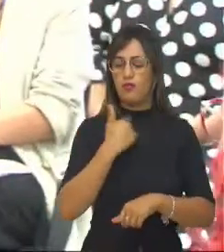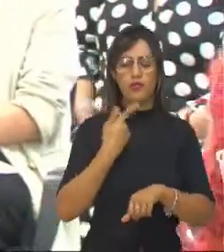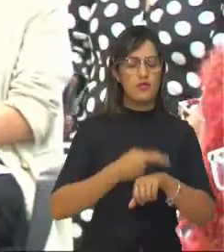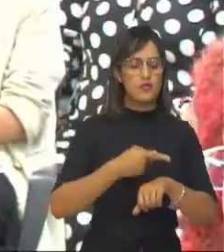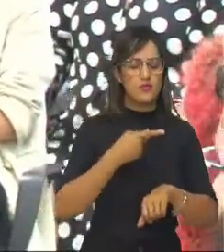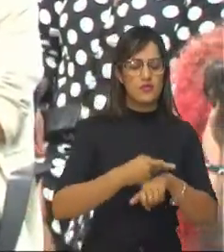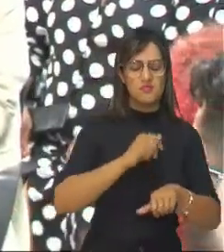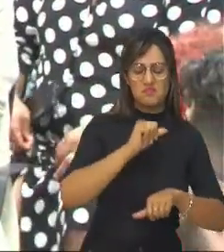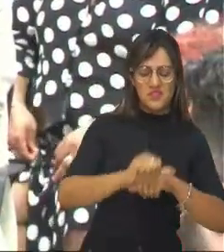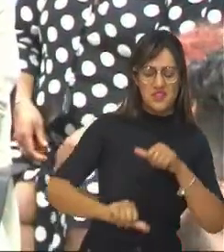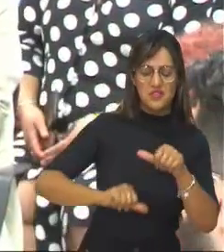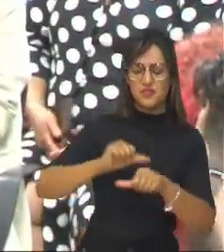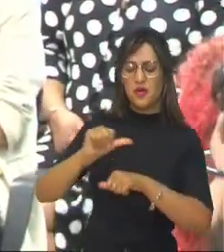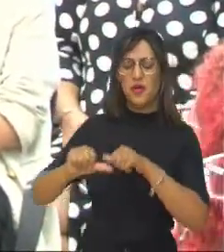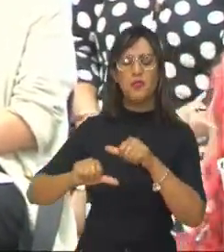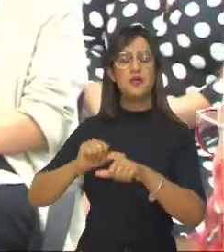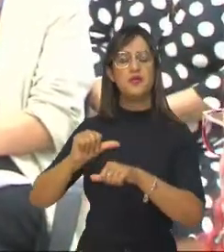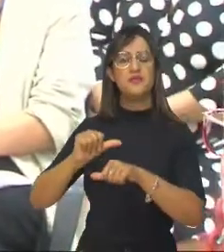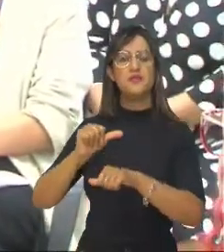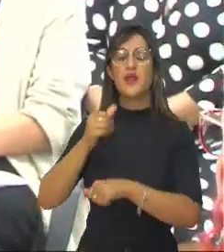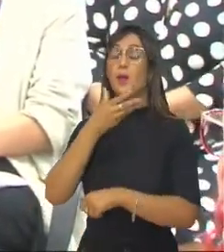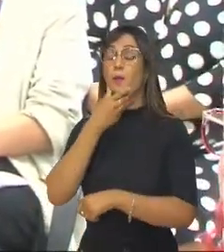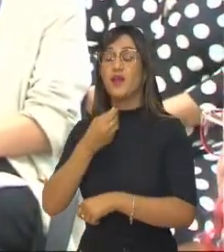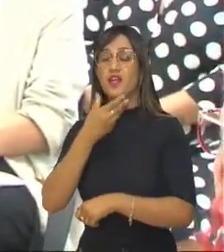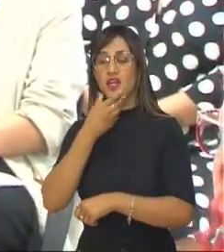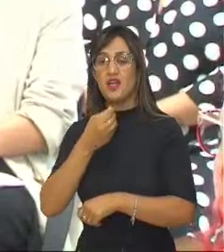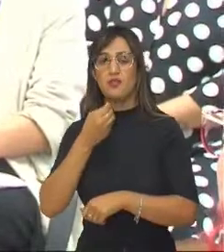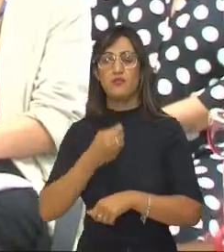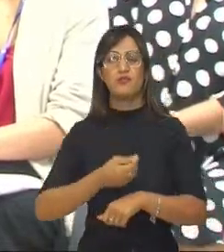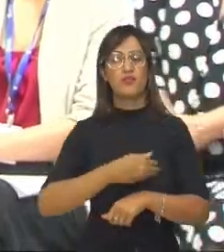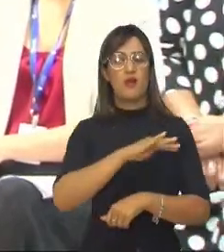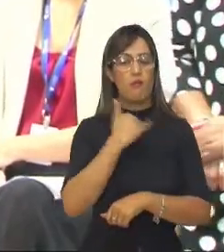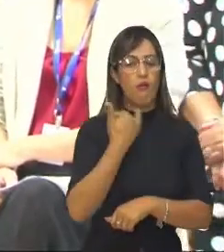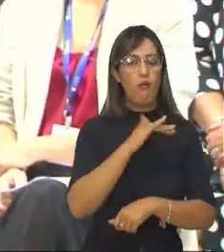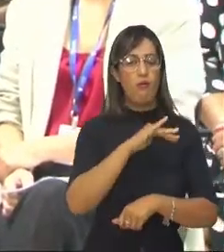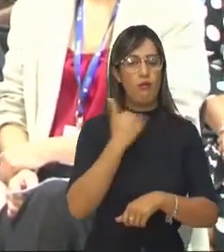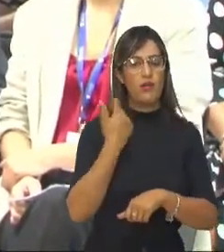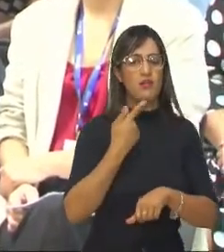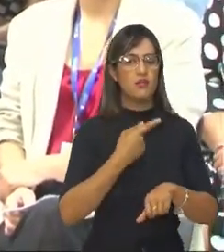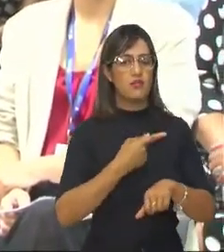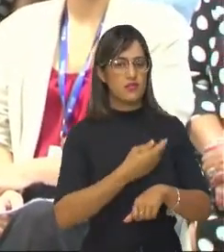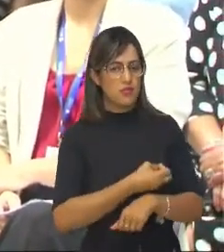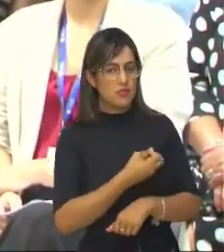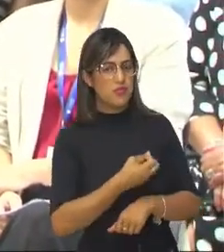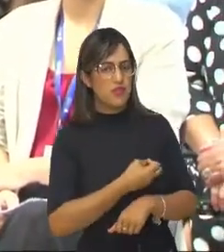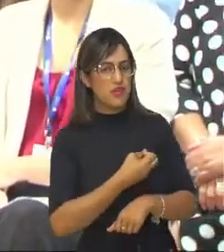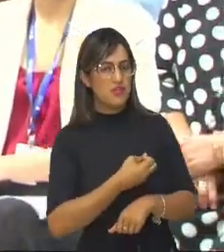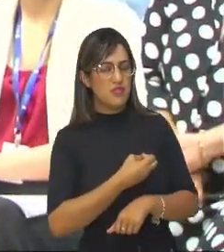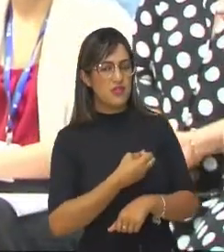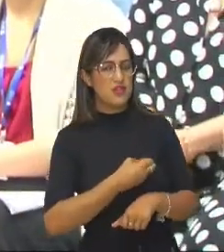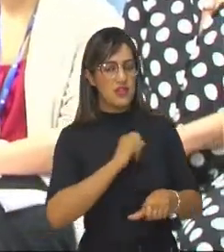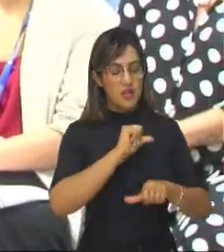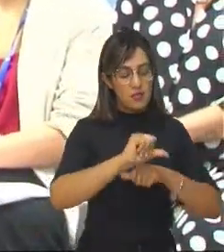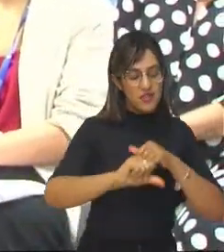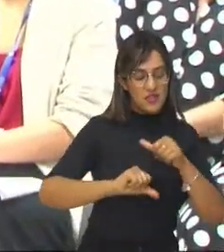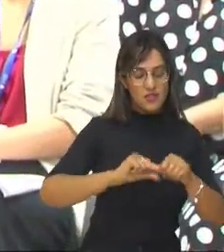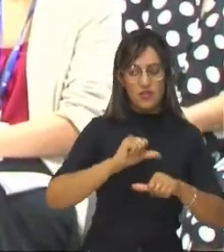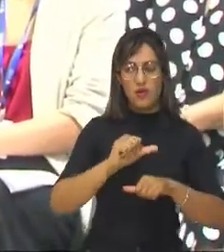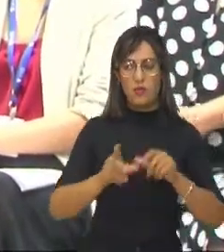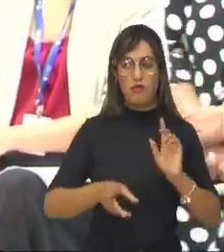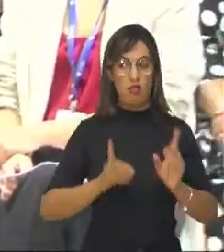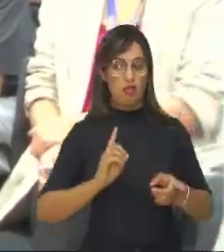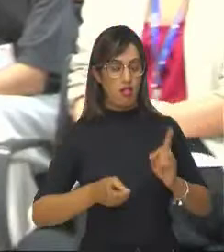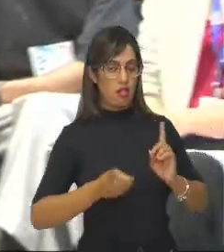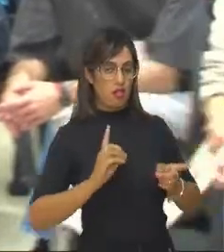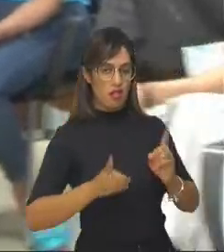me torno menino. Morto, morrido, desfeito, feito vidro, me torno travesti.